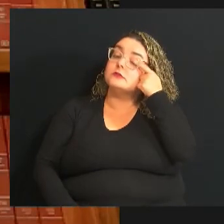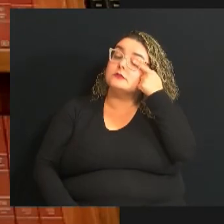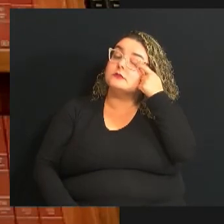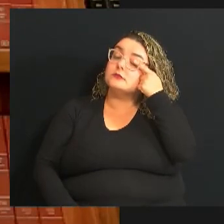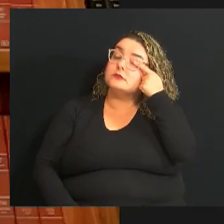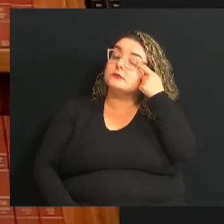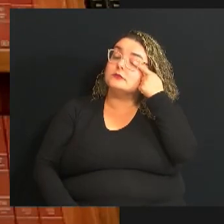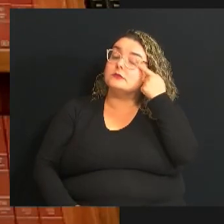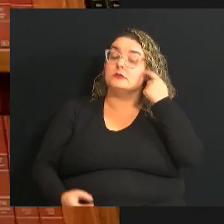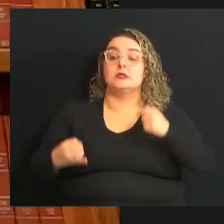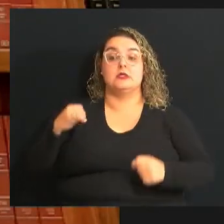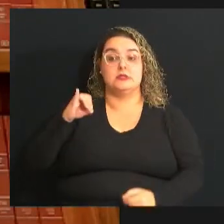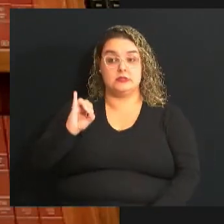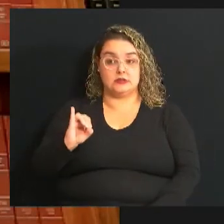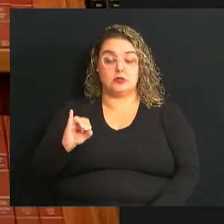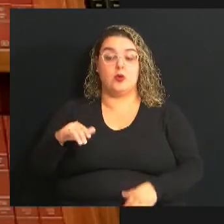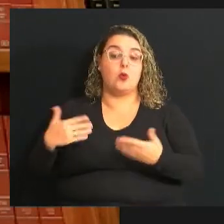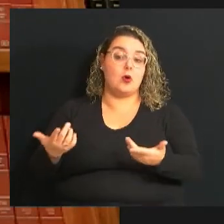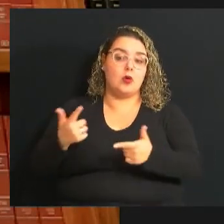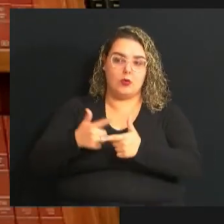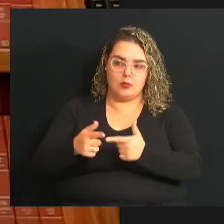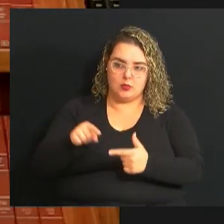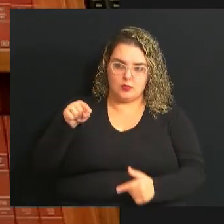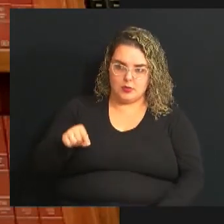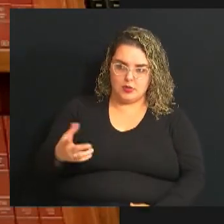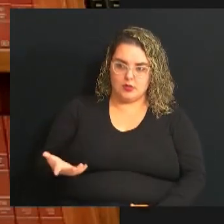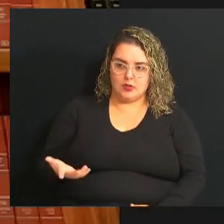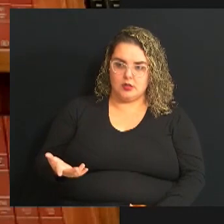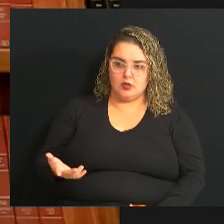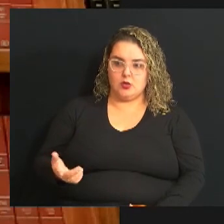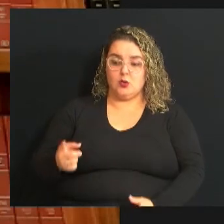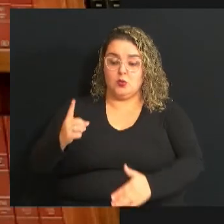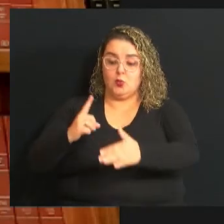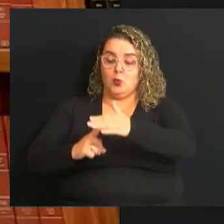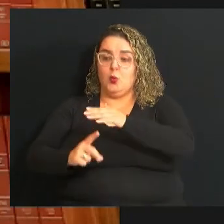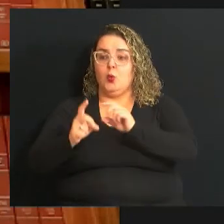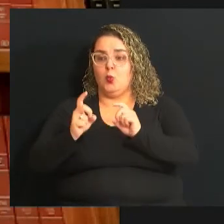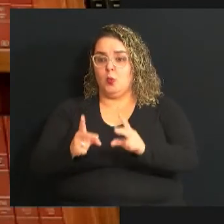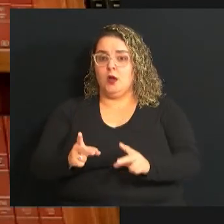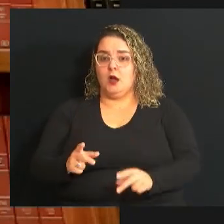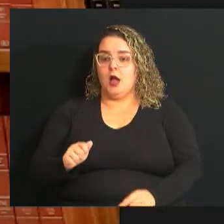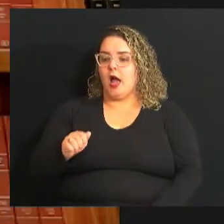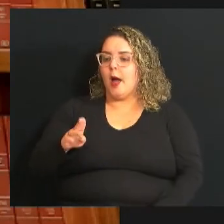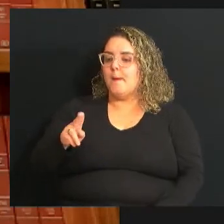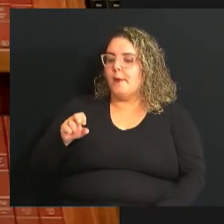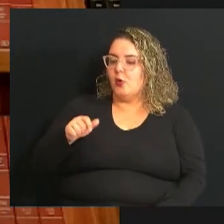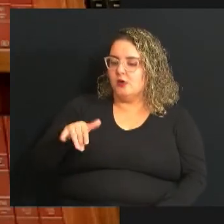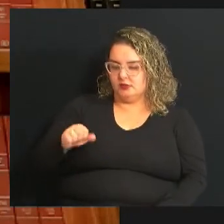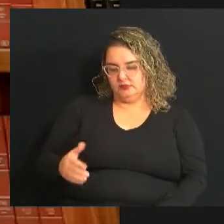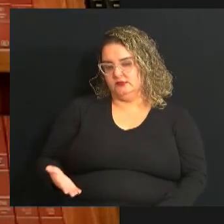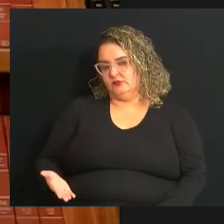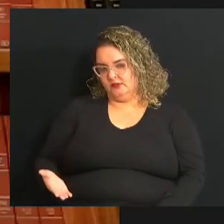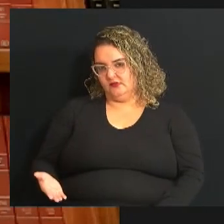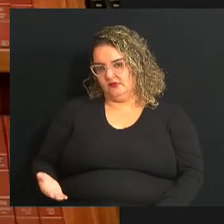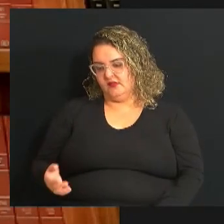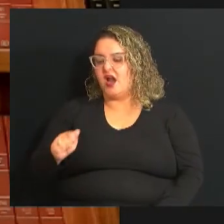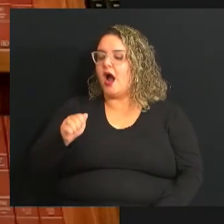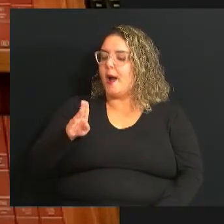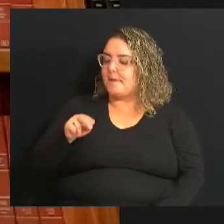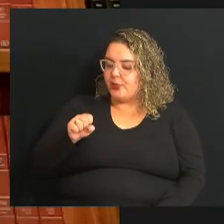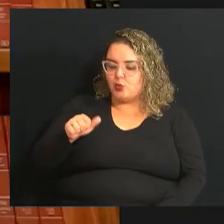5.033 atendimentos aqui na nossa cidade. E de 13 a 19 de novembro, olha só como subiu,